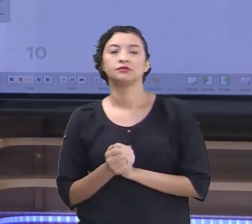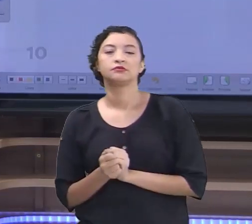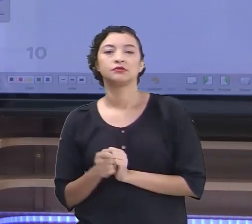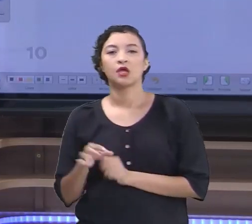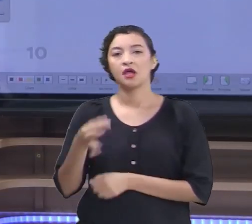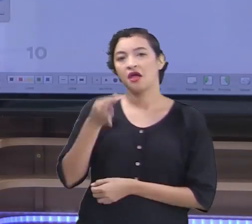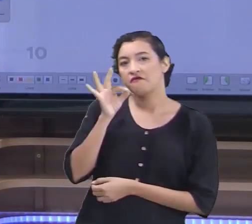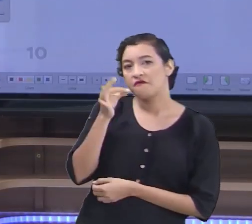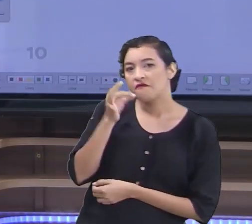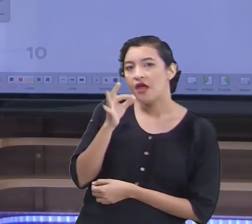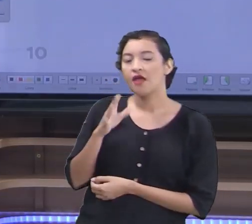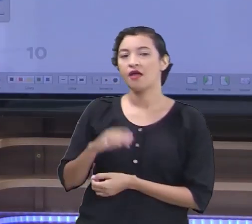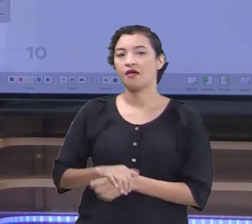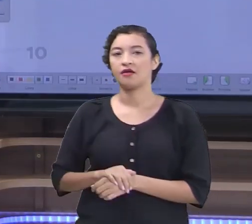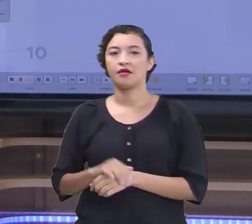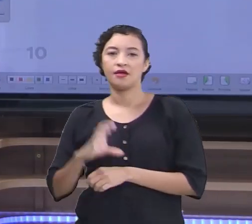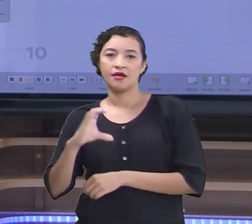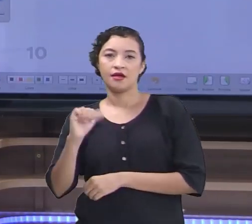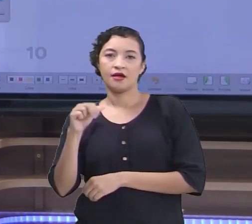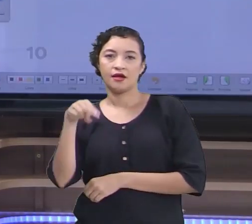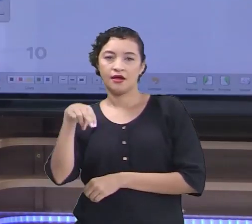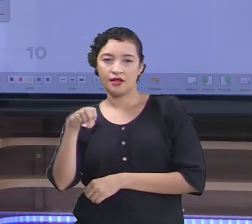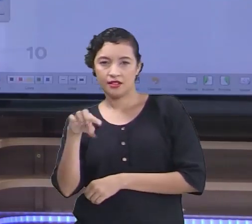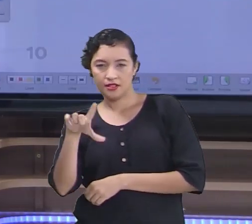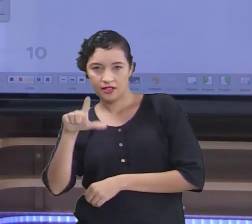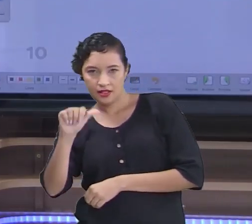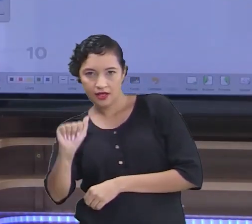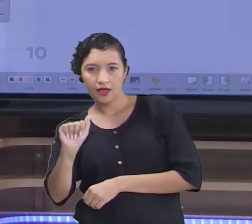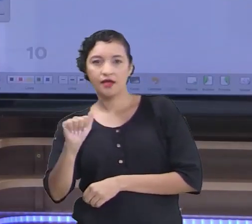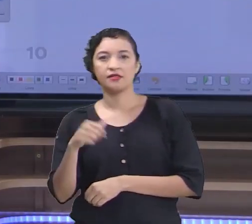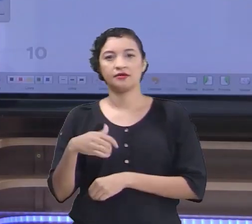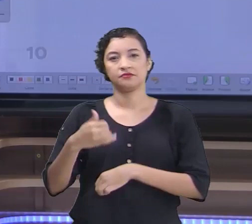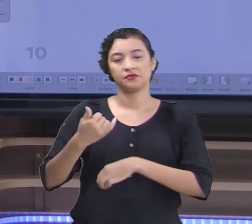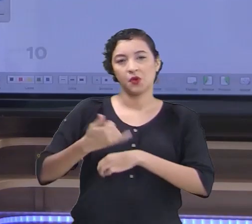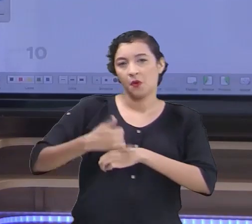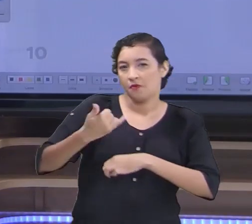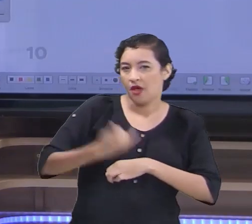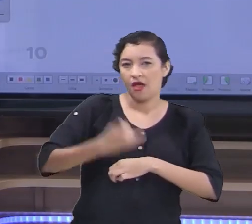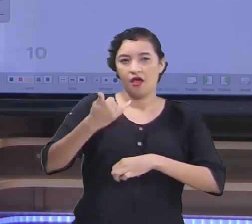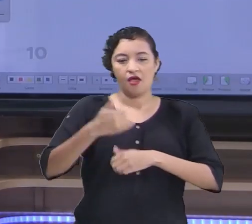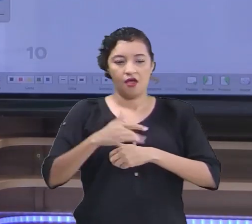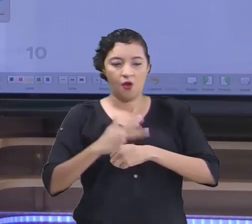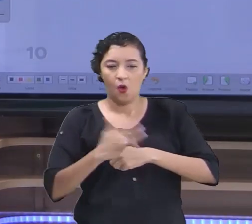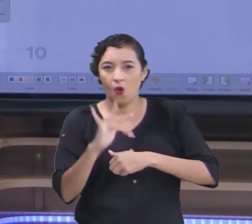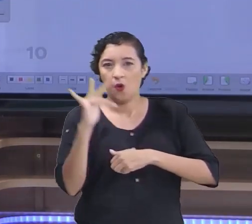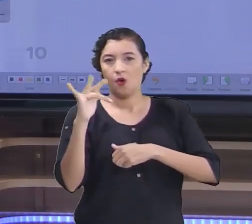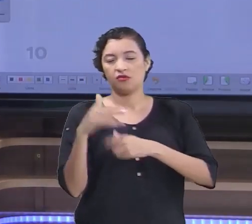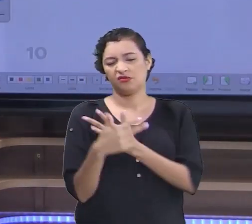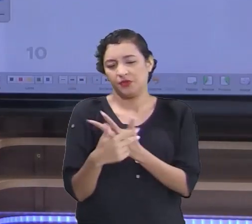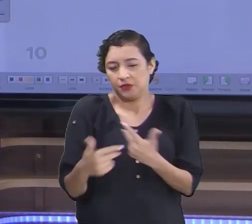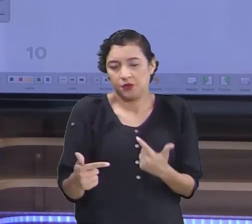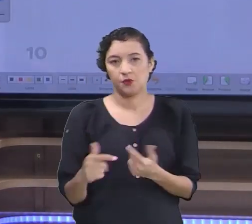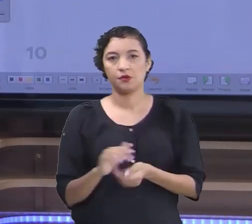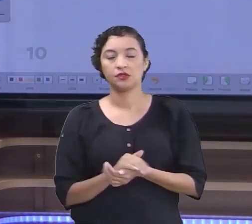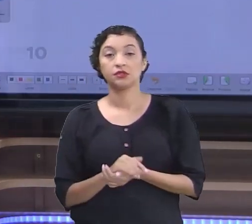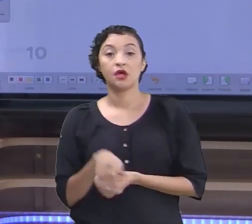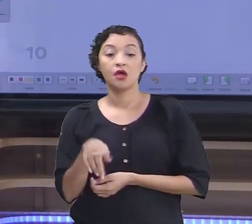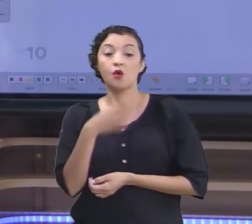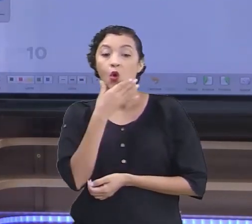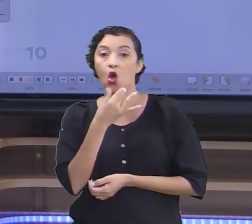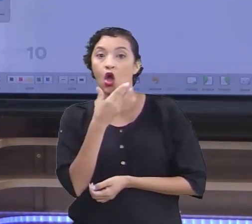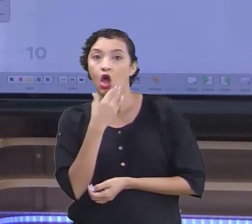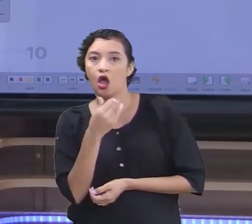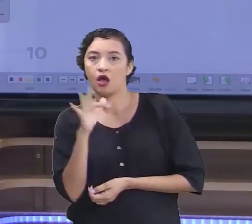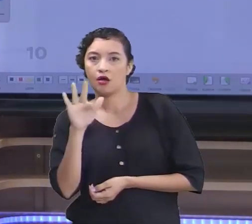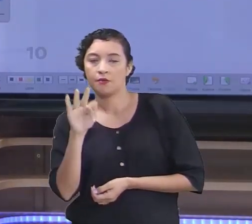queriam saber de ouro, de pedras preciosas. E aí Francisco de Orellana foi nessa viagem, descendo ali o rio, para